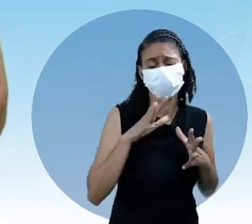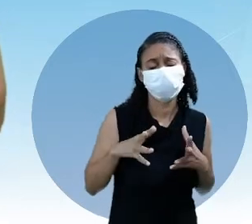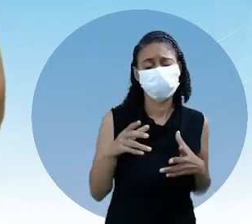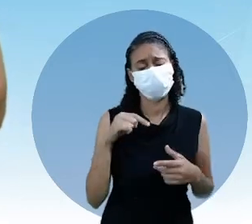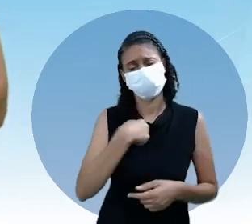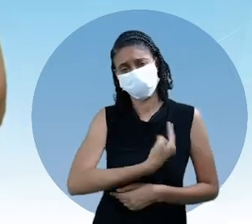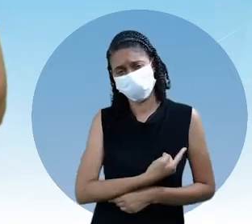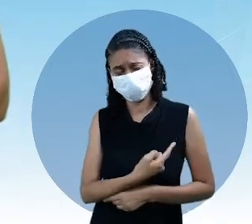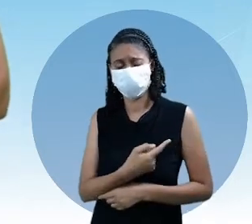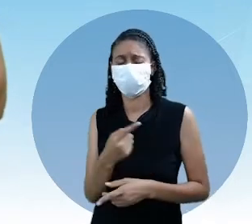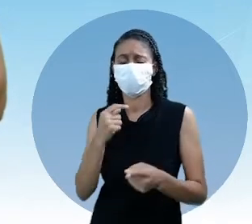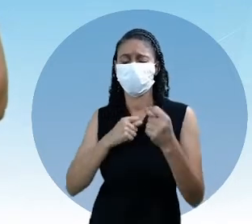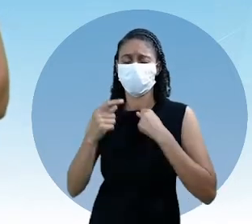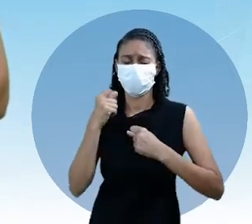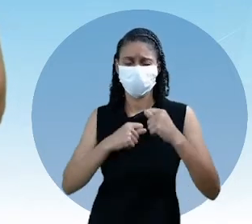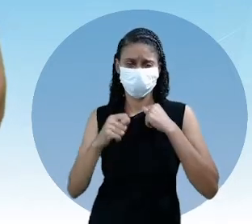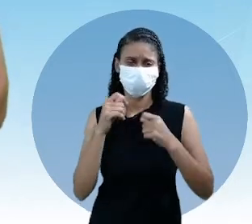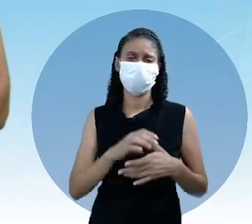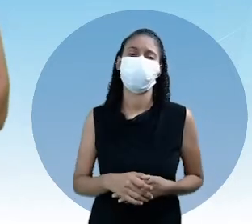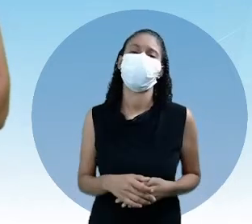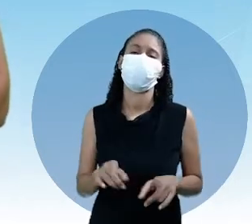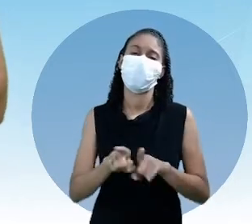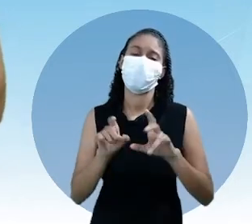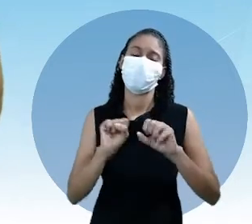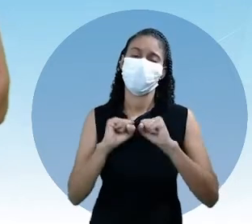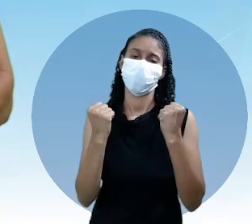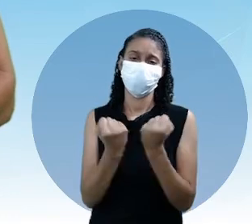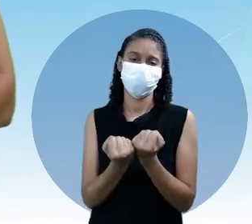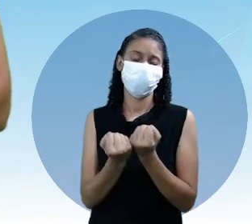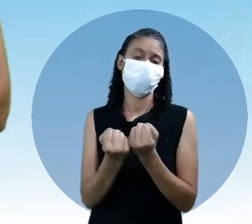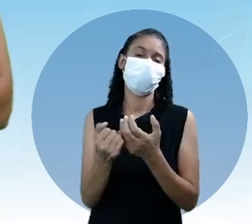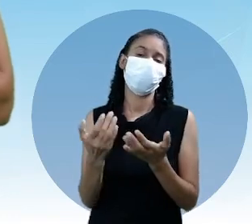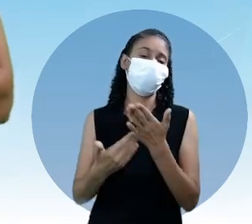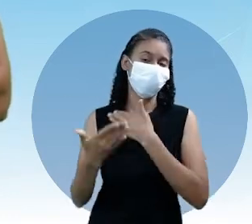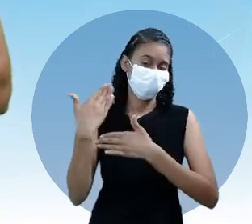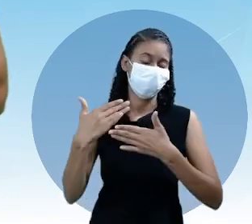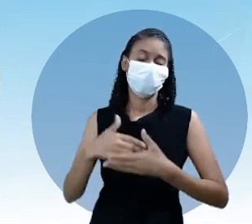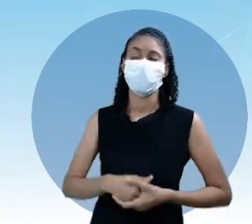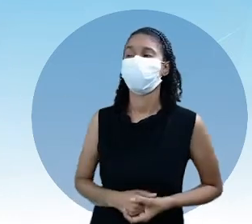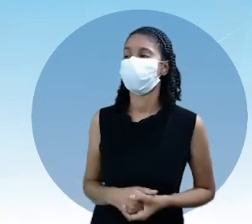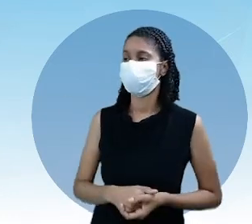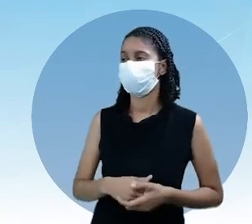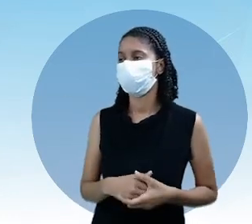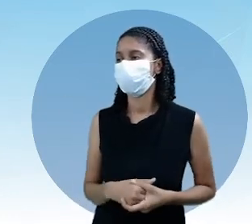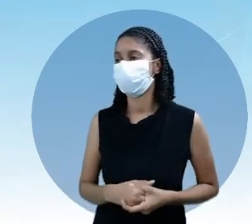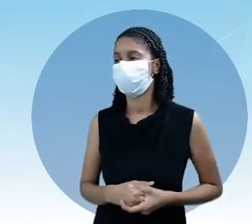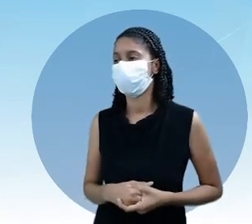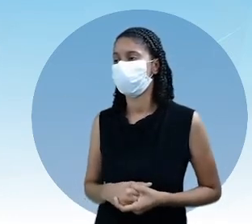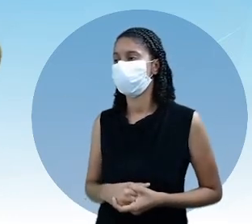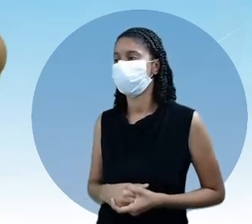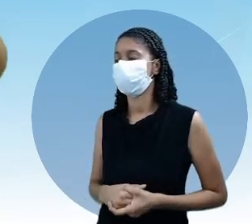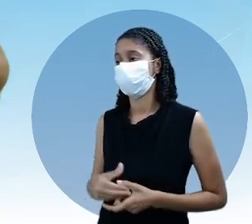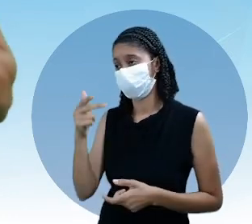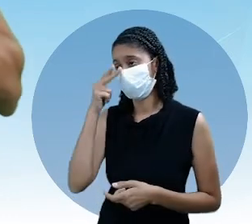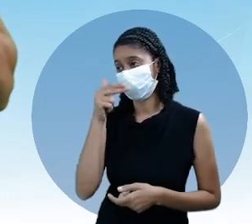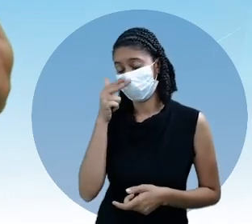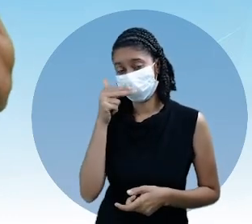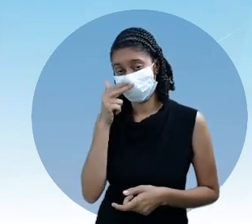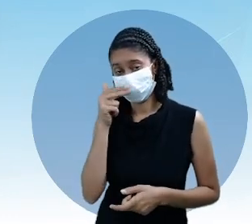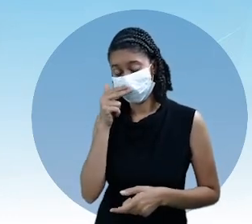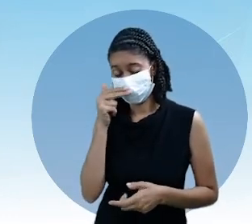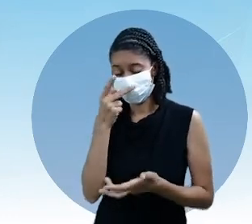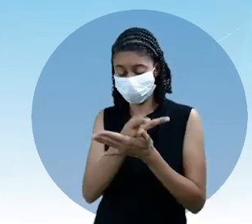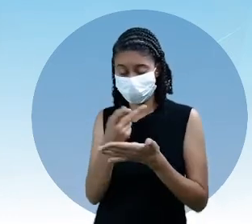nossa questão econômica, né, e social naquele momento. Bem, mesmo assim, na